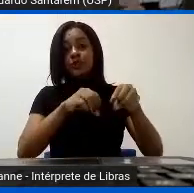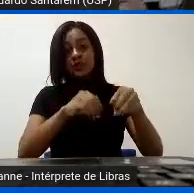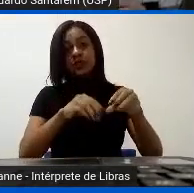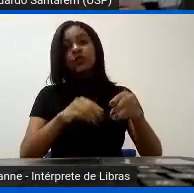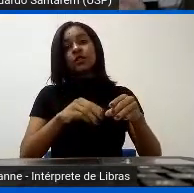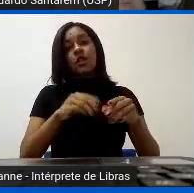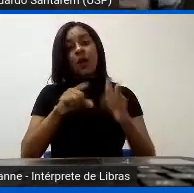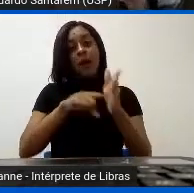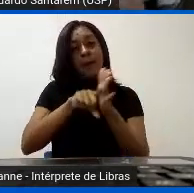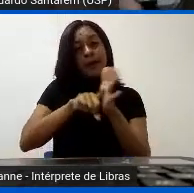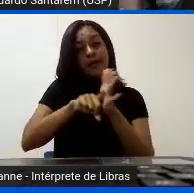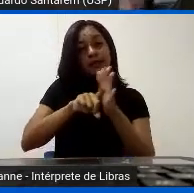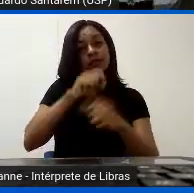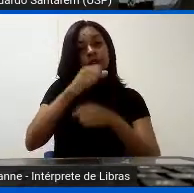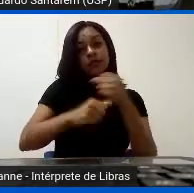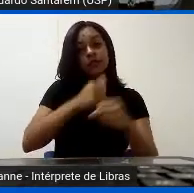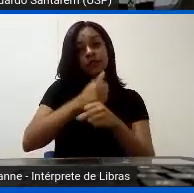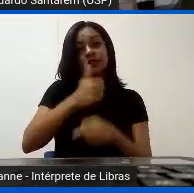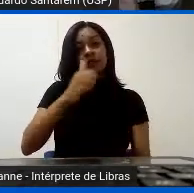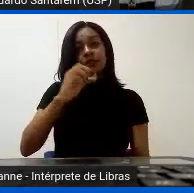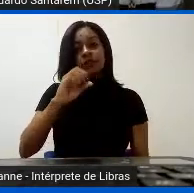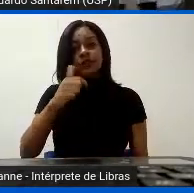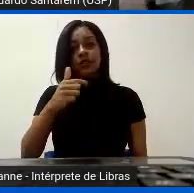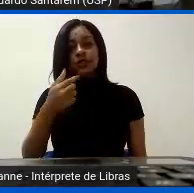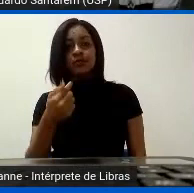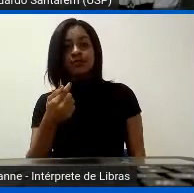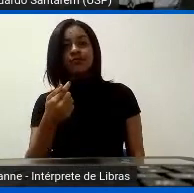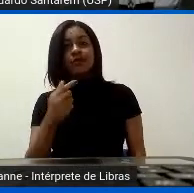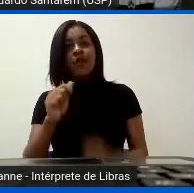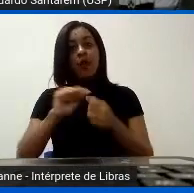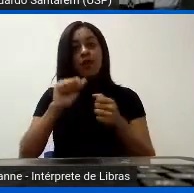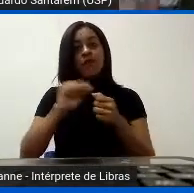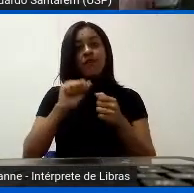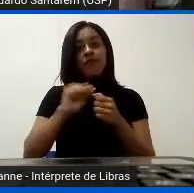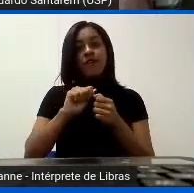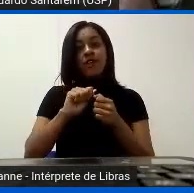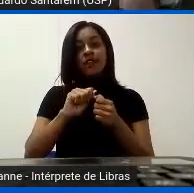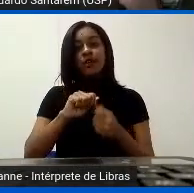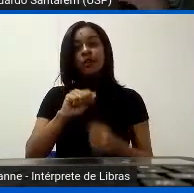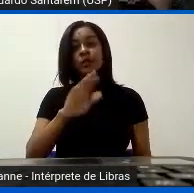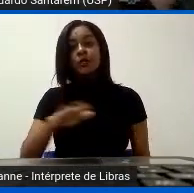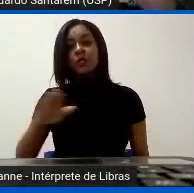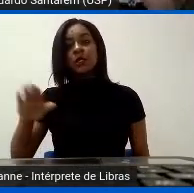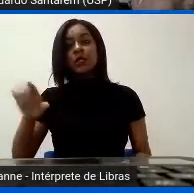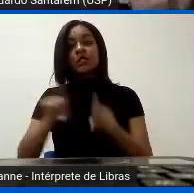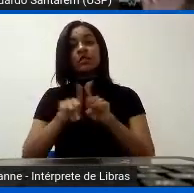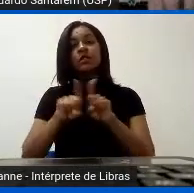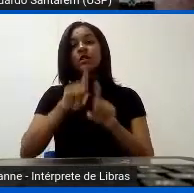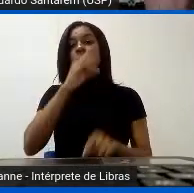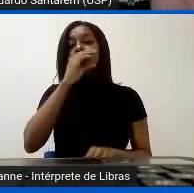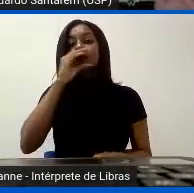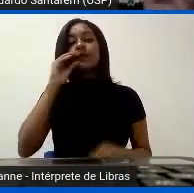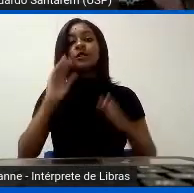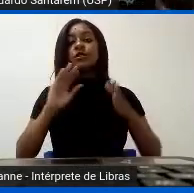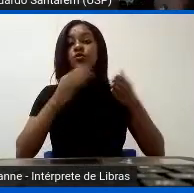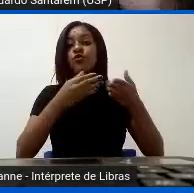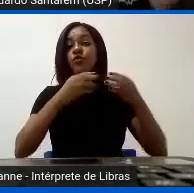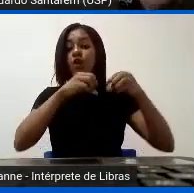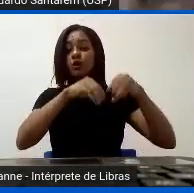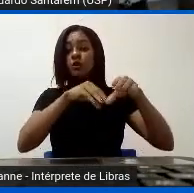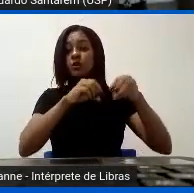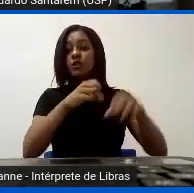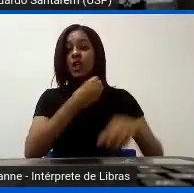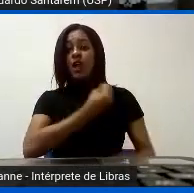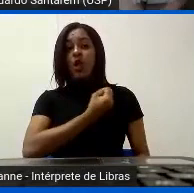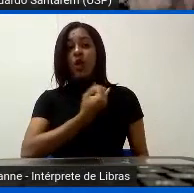que é realizada com crianças e adolescentes mas relacionadas à questão do ensino então quantas crianças dessas